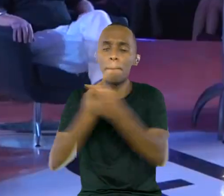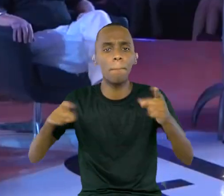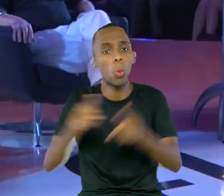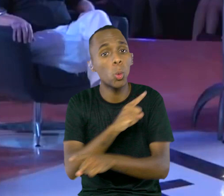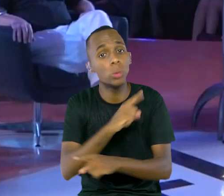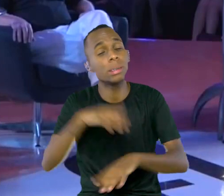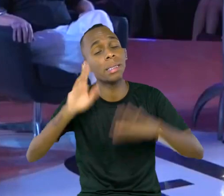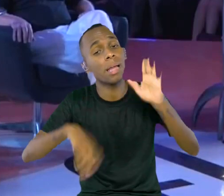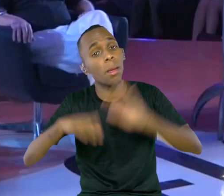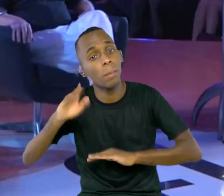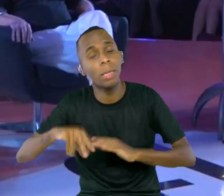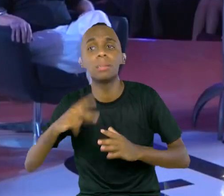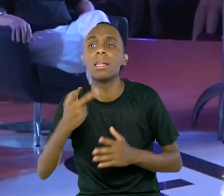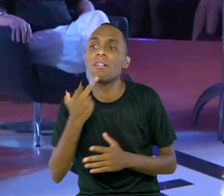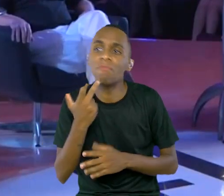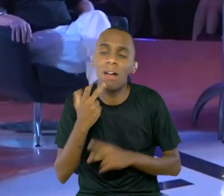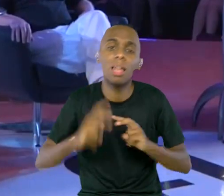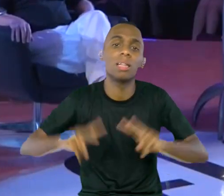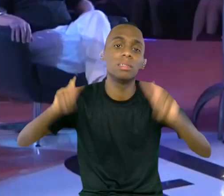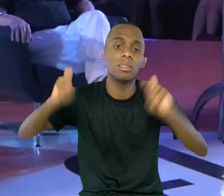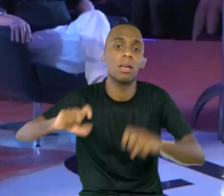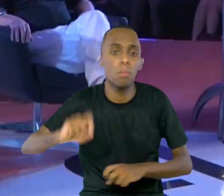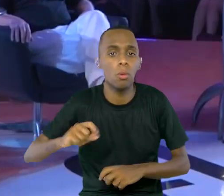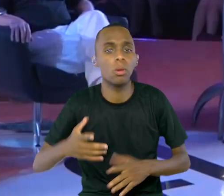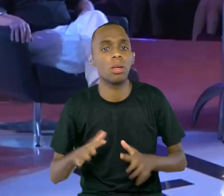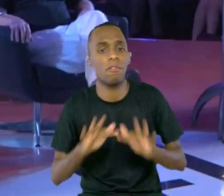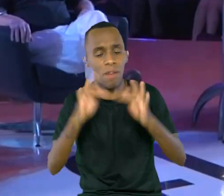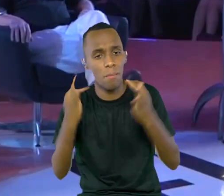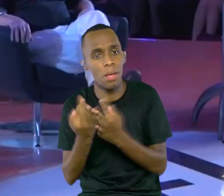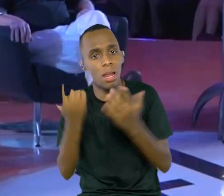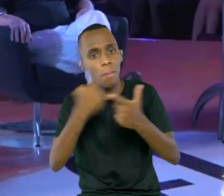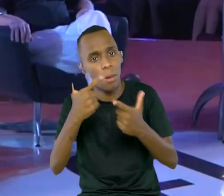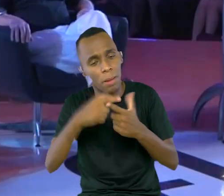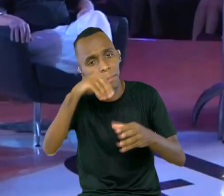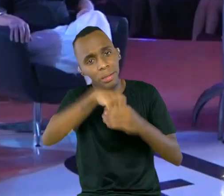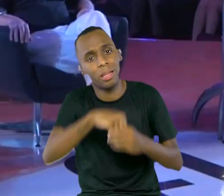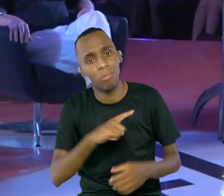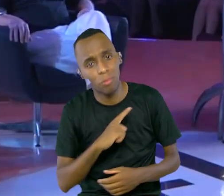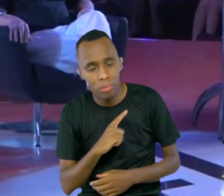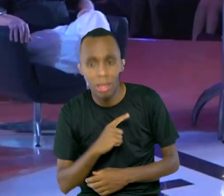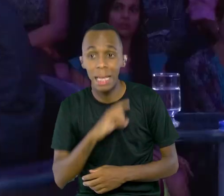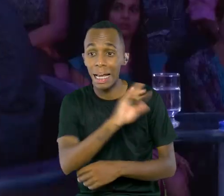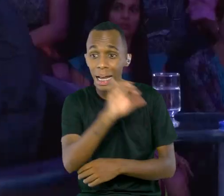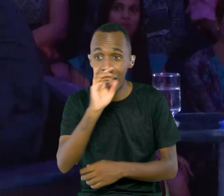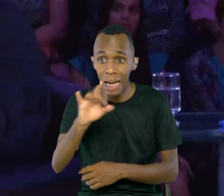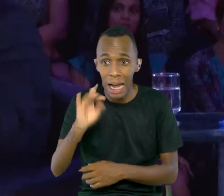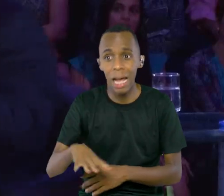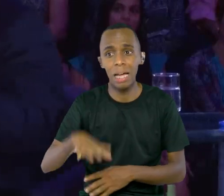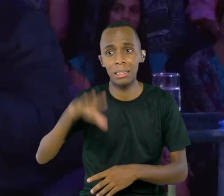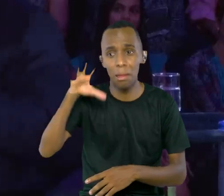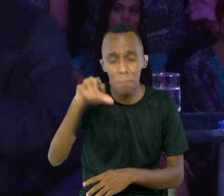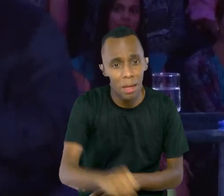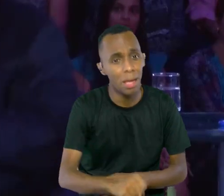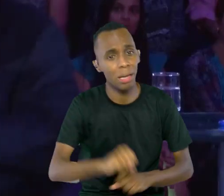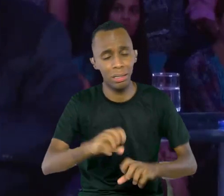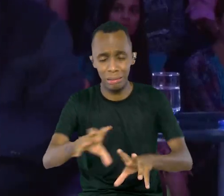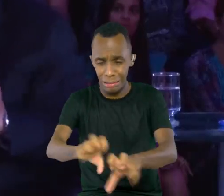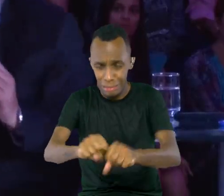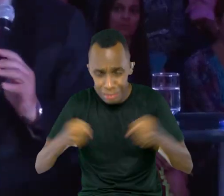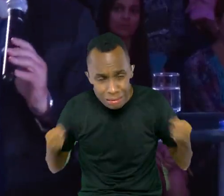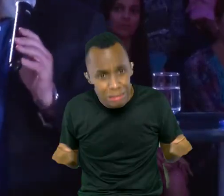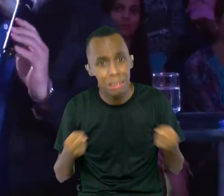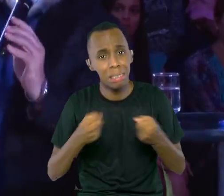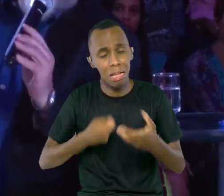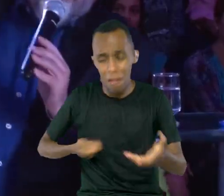hino nacional, quase sempre ele fala de fratricídio. Cada um deles diz, pega,